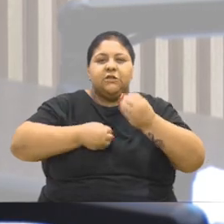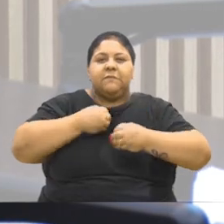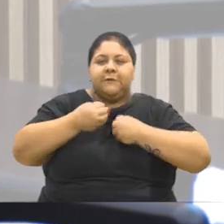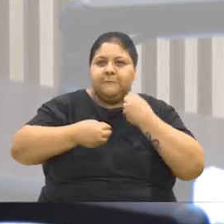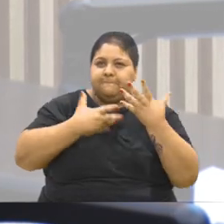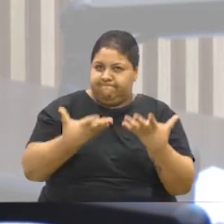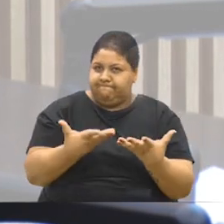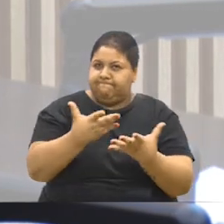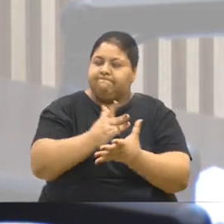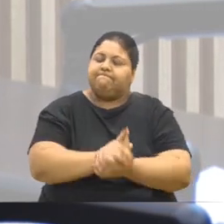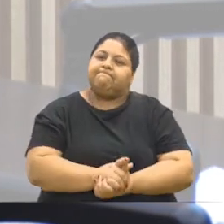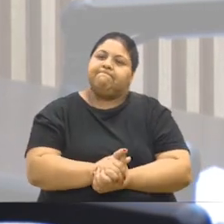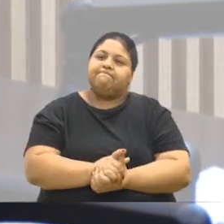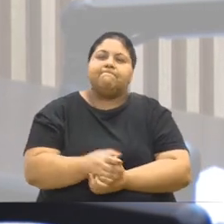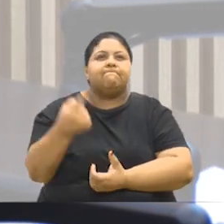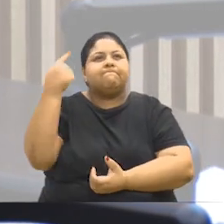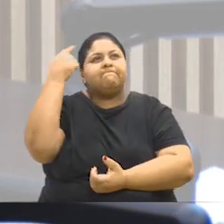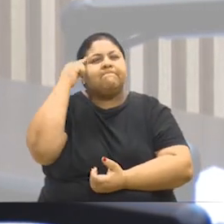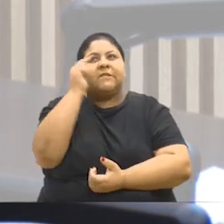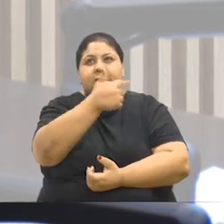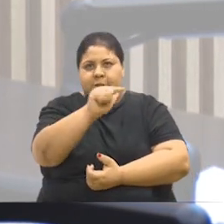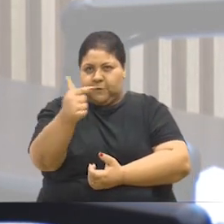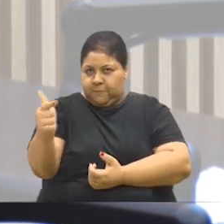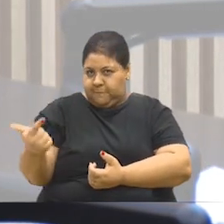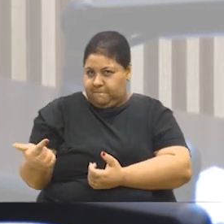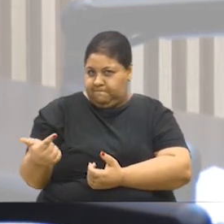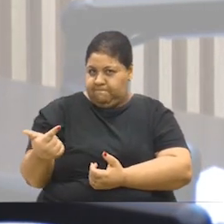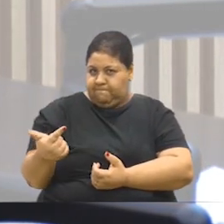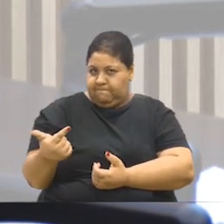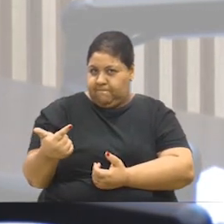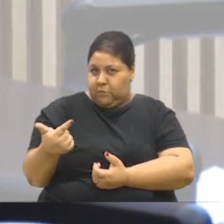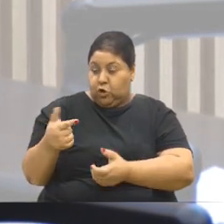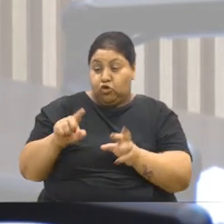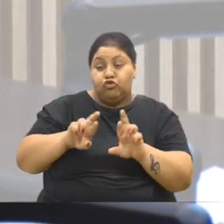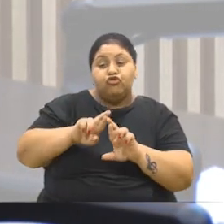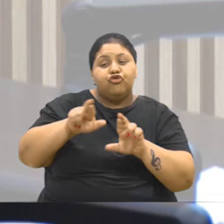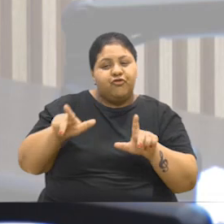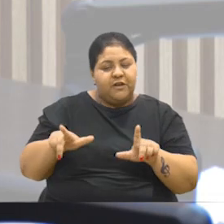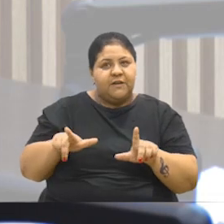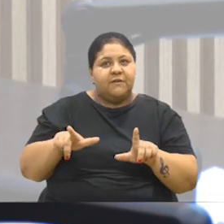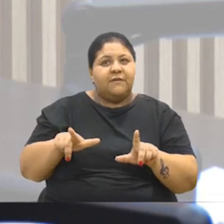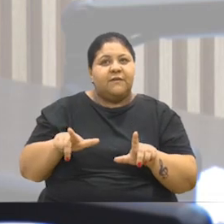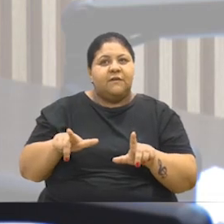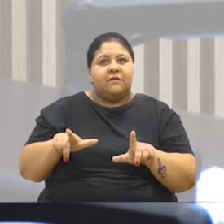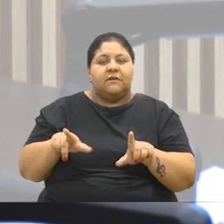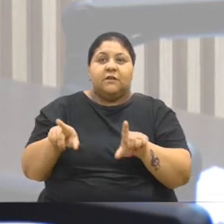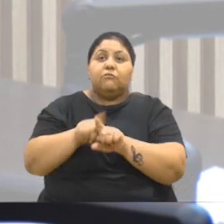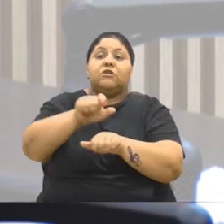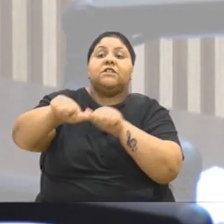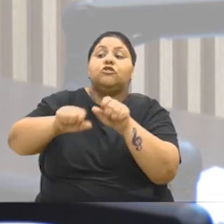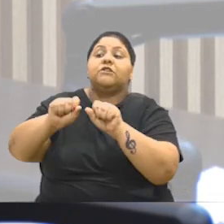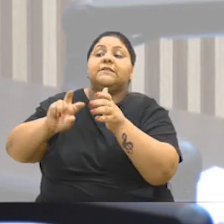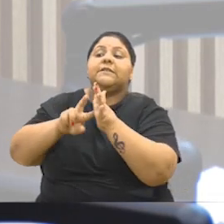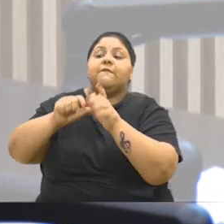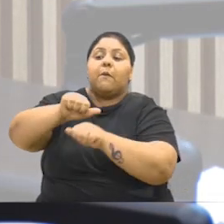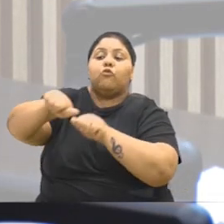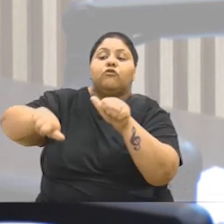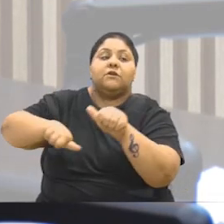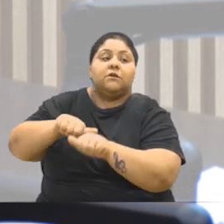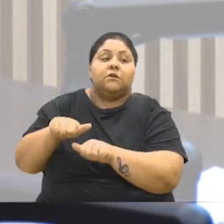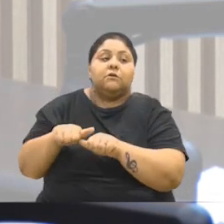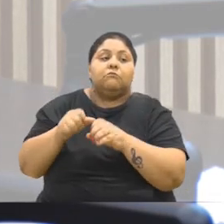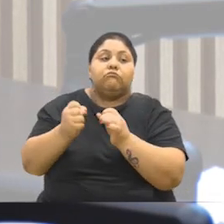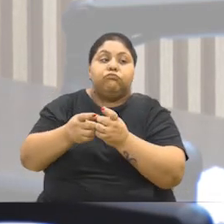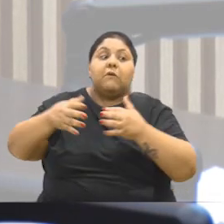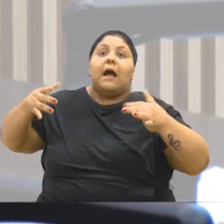sentimento. Pensando no outro lado, pensando no oposto da escassez, a gente tem o quê? A abundância. E o que é abundância?